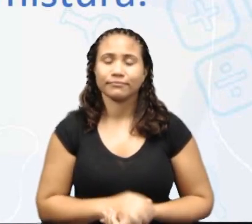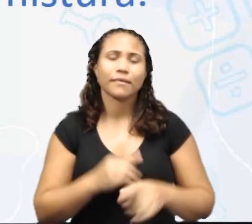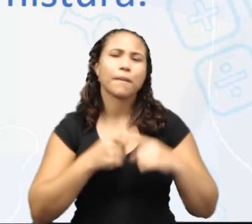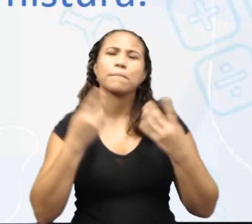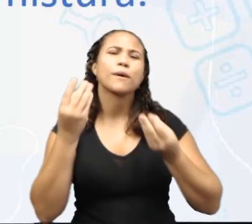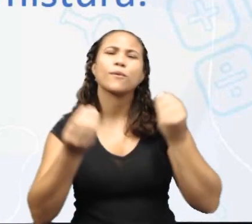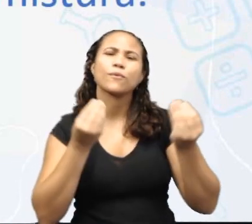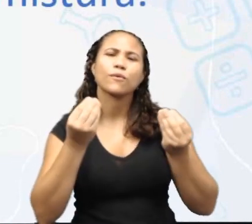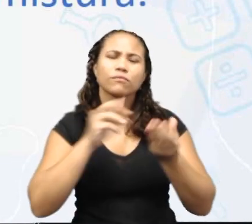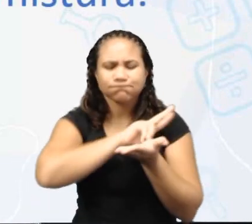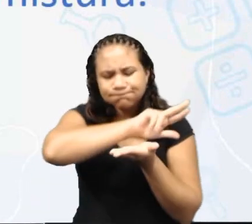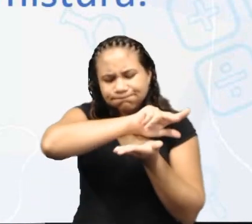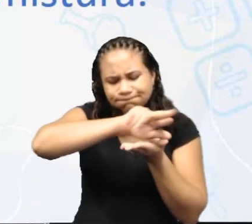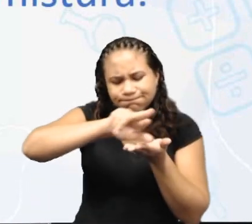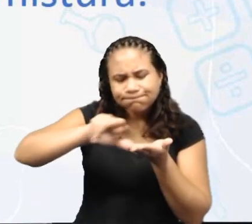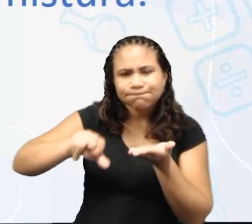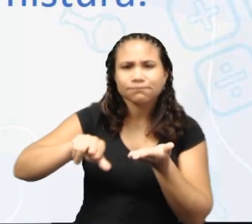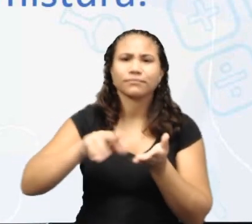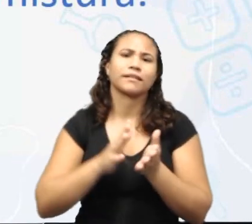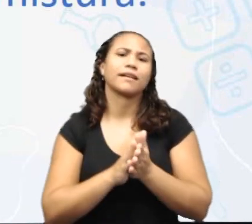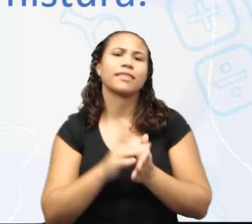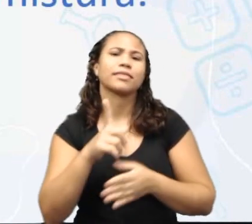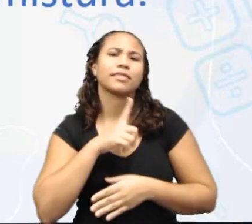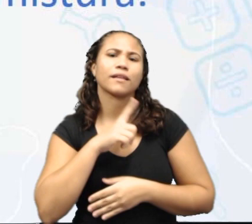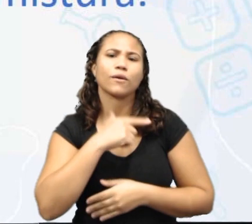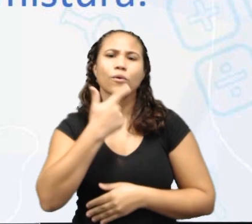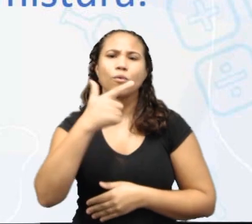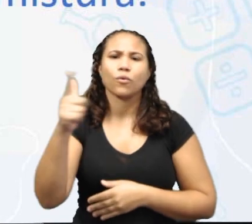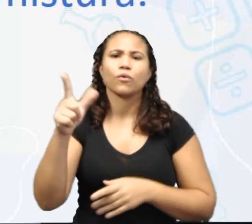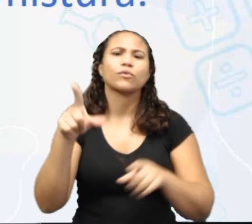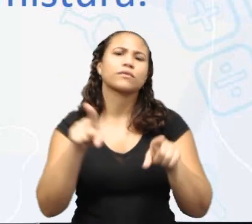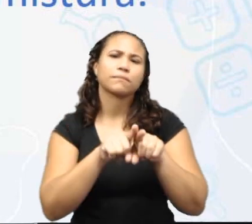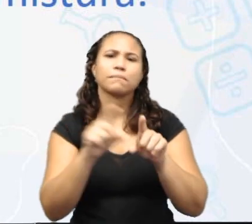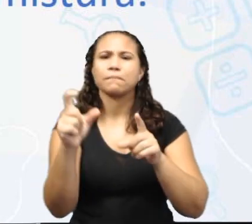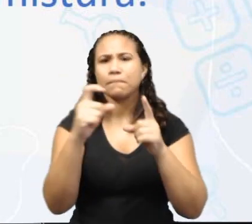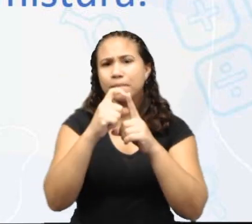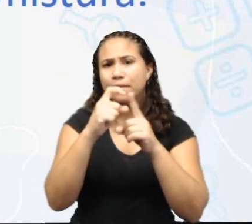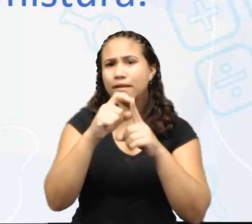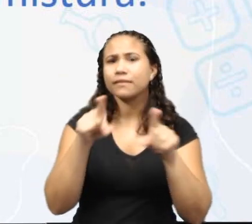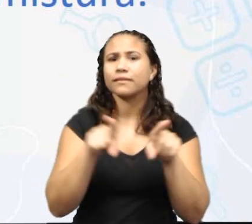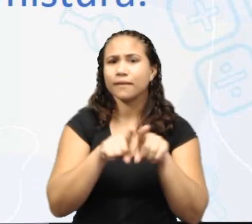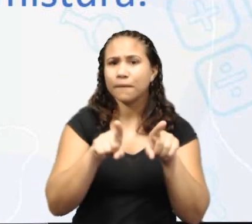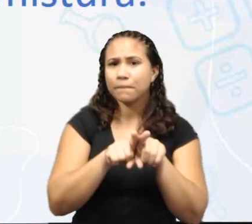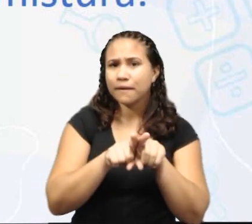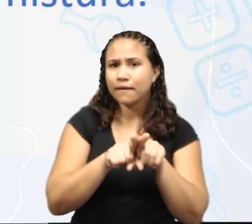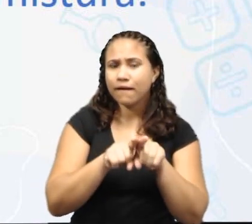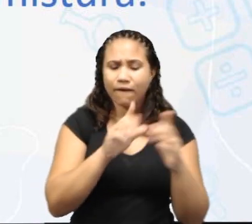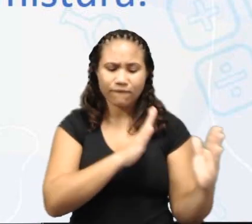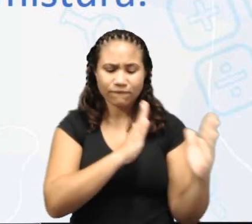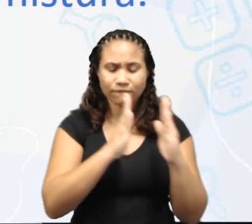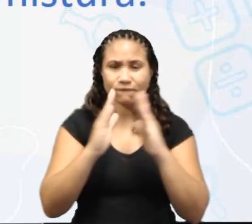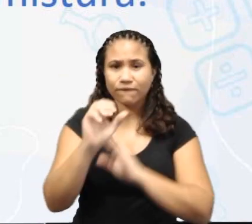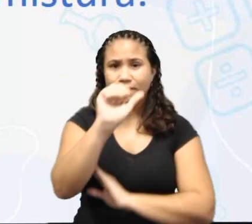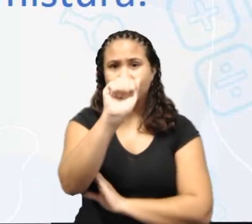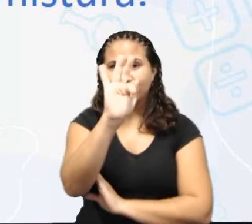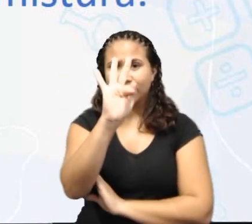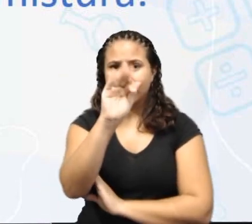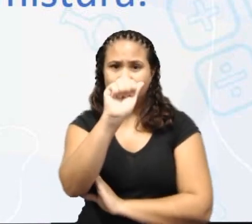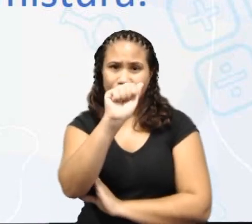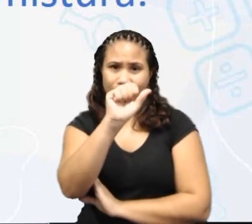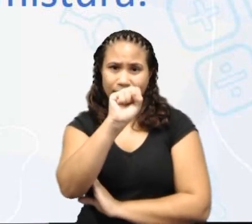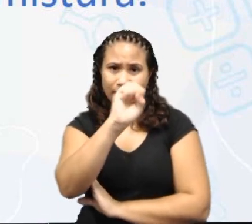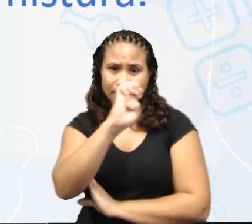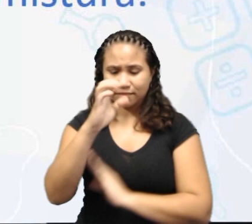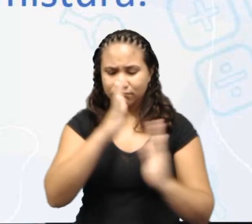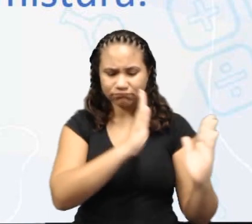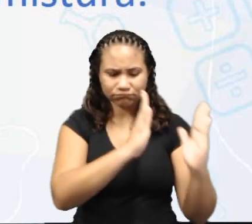Mas como existem várias misturas diferentes, tem um outro termo que a gente precisa entender: a fase. Fase